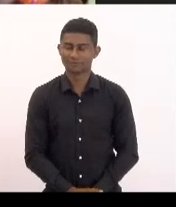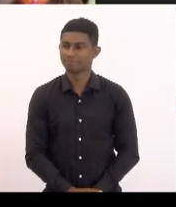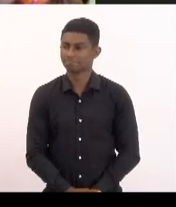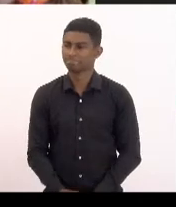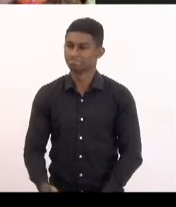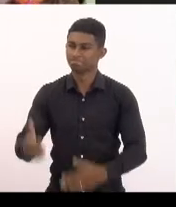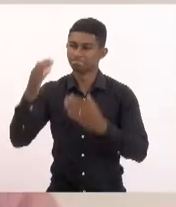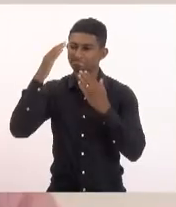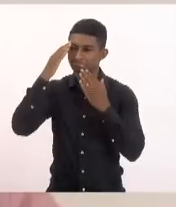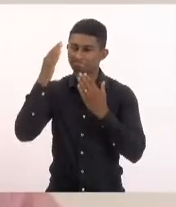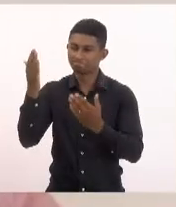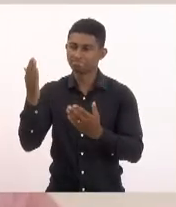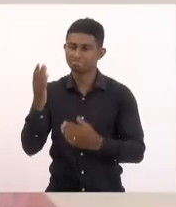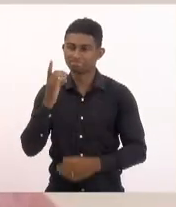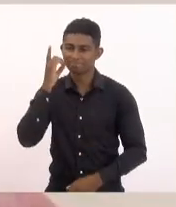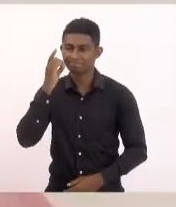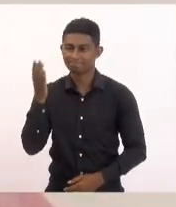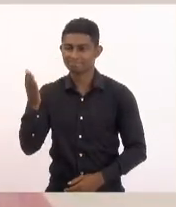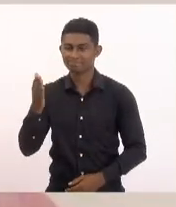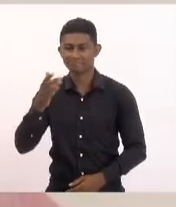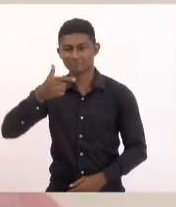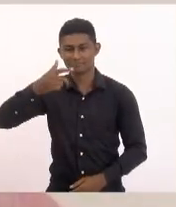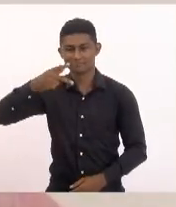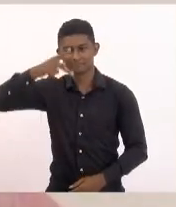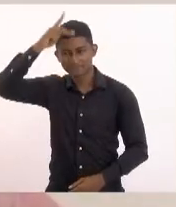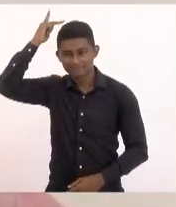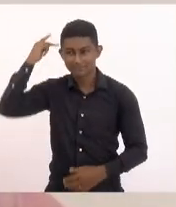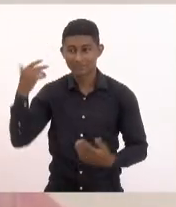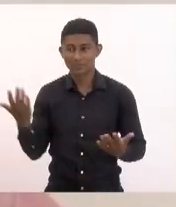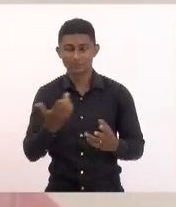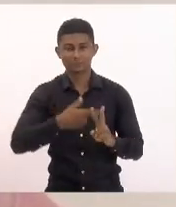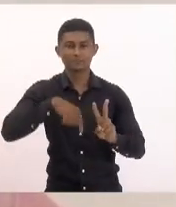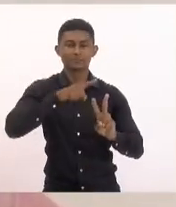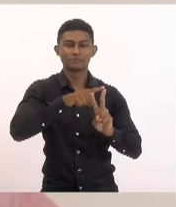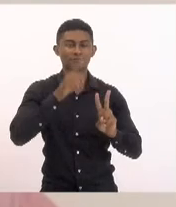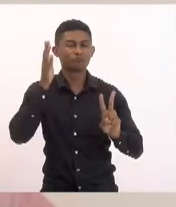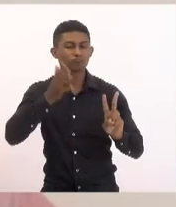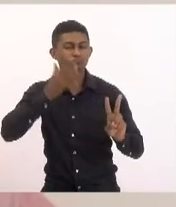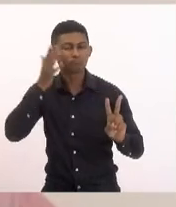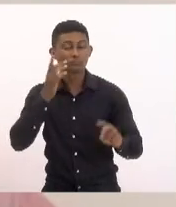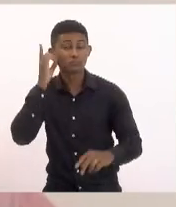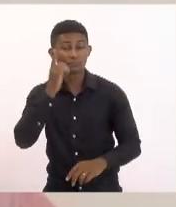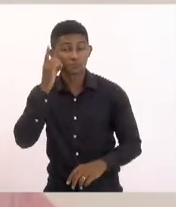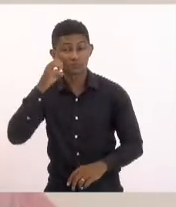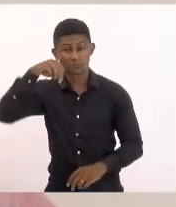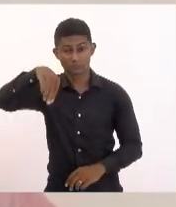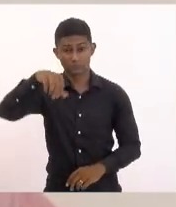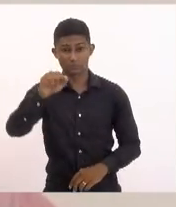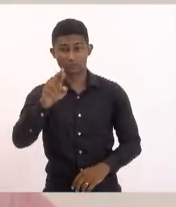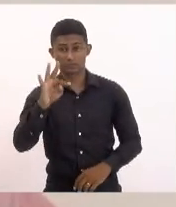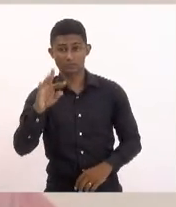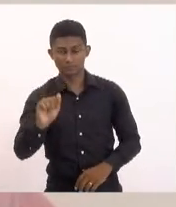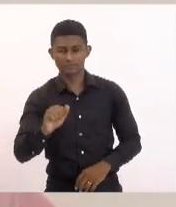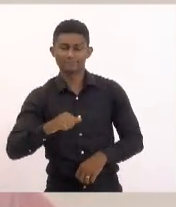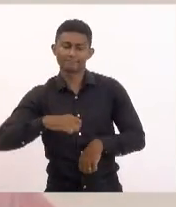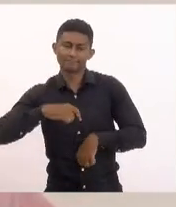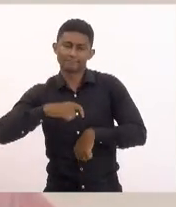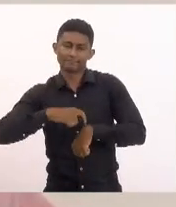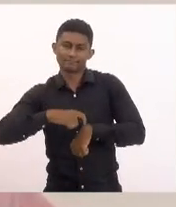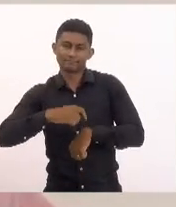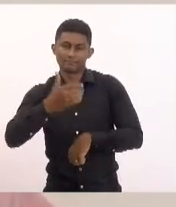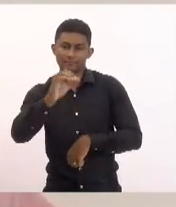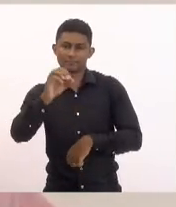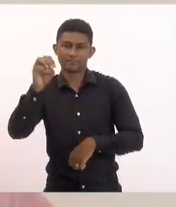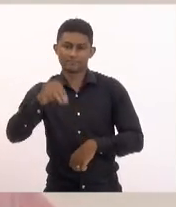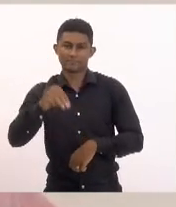Obrigada, deputado Luiz Paulo. Próximo orador inscrito é a nobre deputada Marta Rocha. Vossa Excelência dispõe de 10 minutos